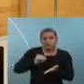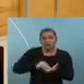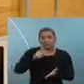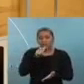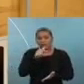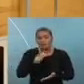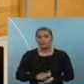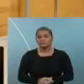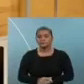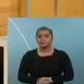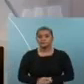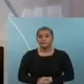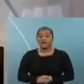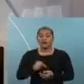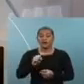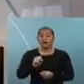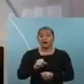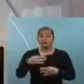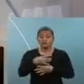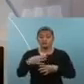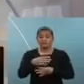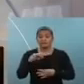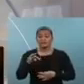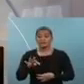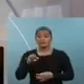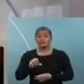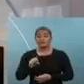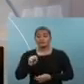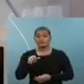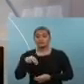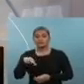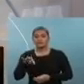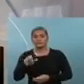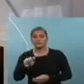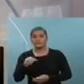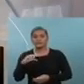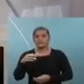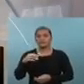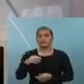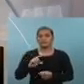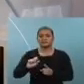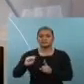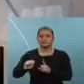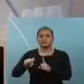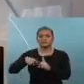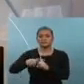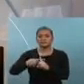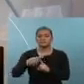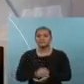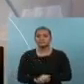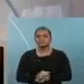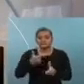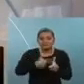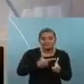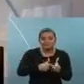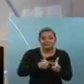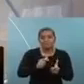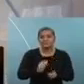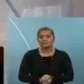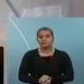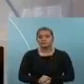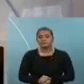Santa Cruz, pagamos muito caro por dizer que falta água, por problemas que lá é o SAAI.